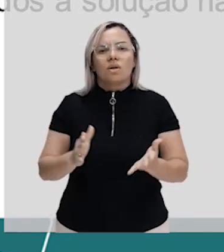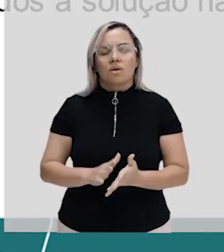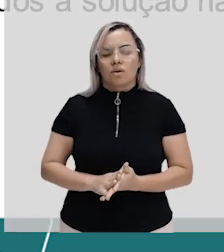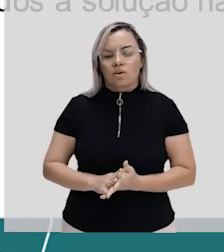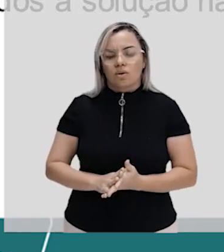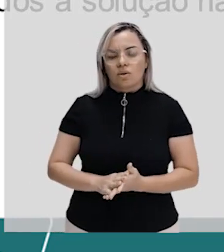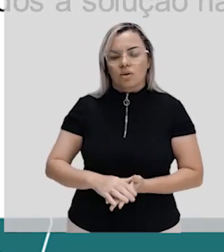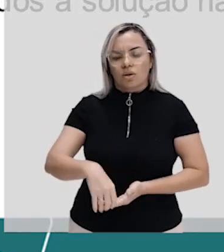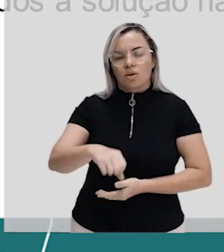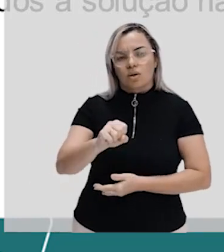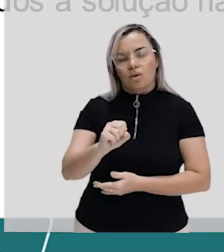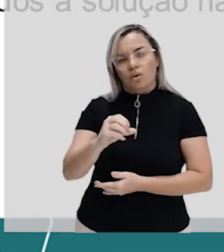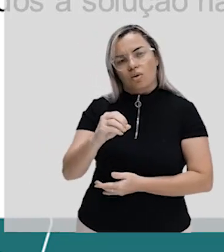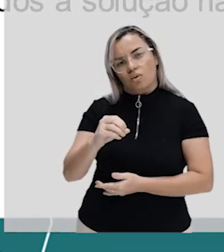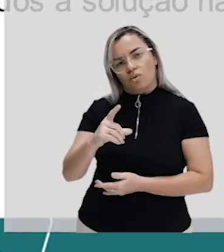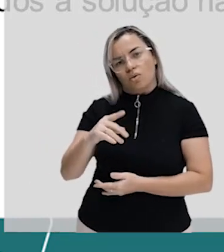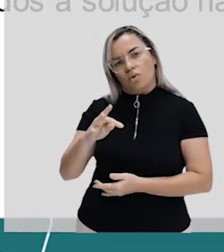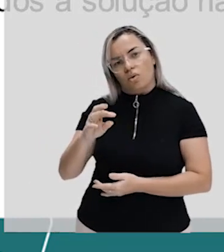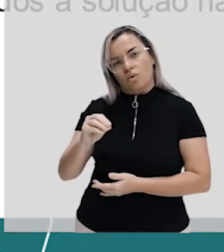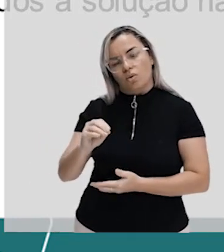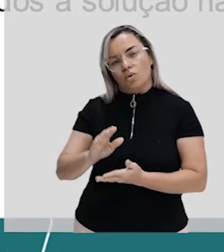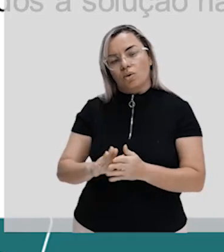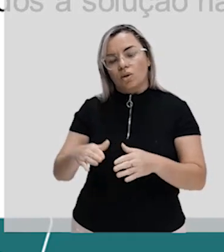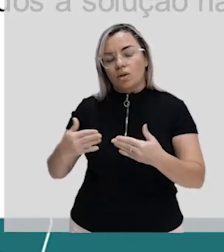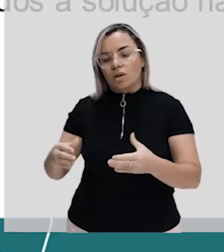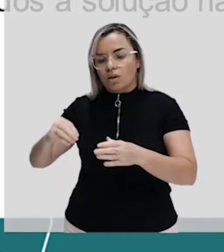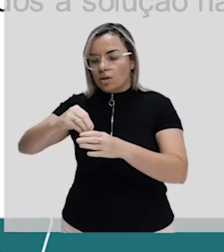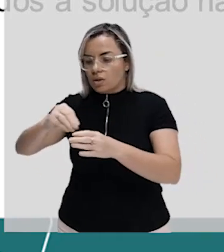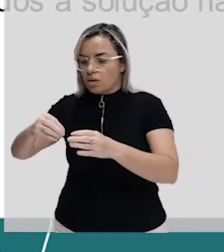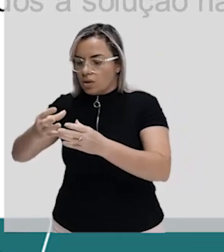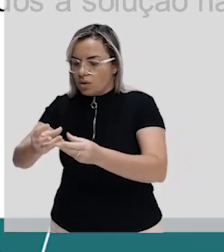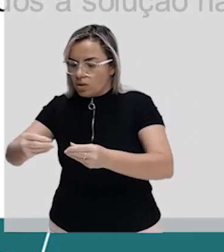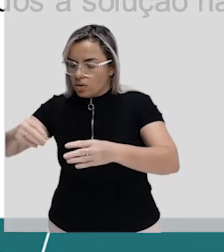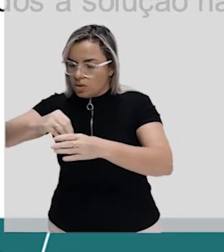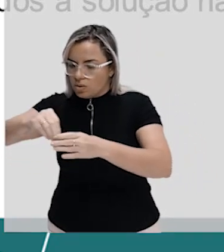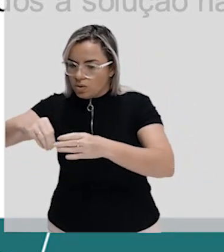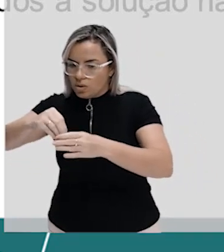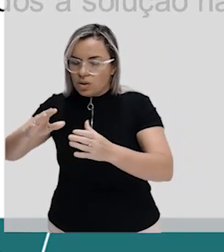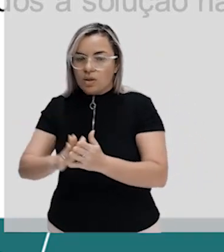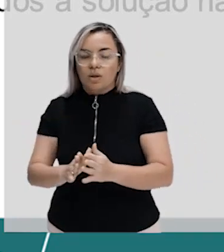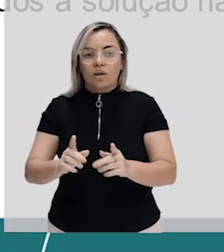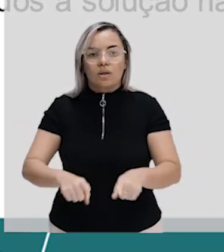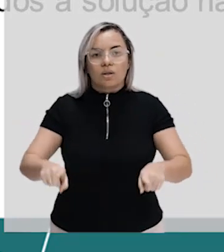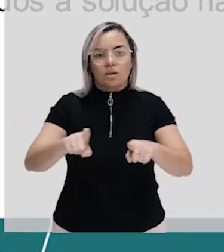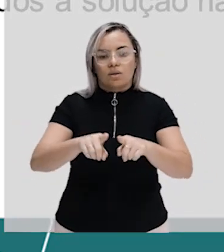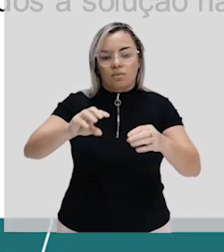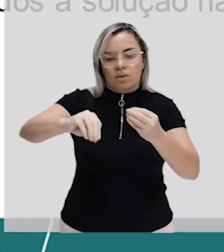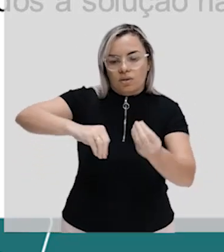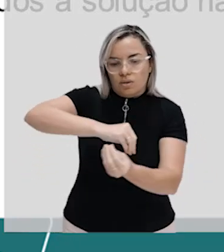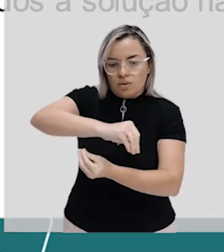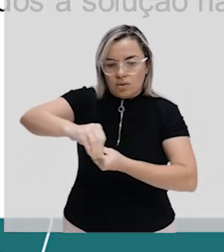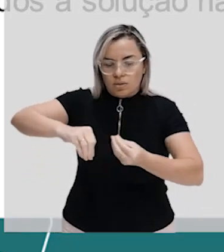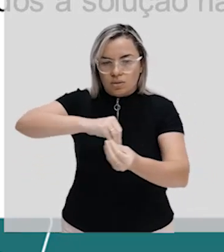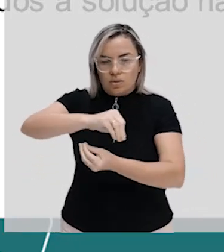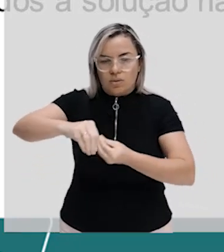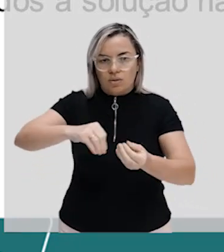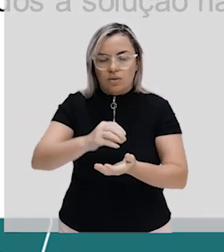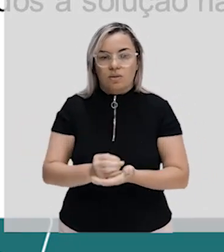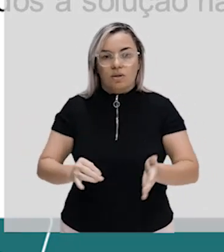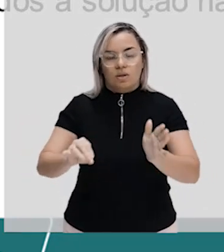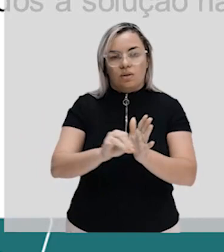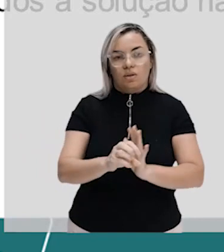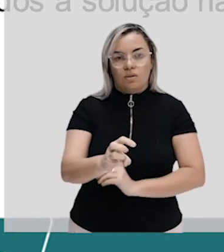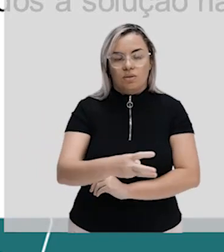soluto, quem é o solvente, quem é a solução. Porque em uma concentração, esses três personagens vão